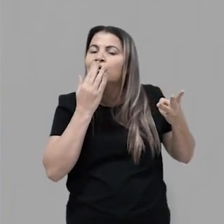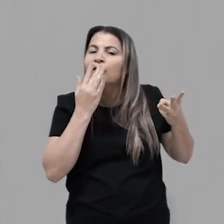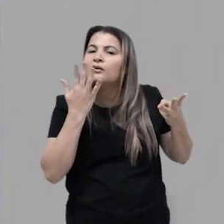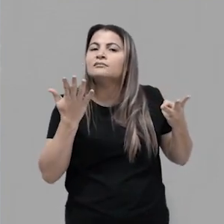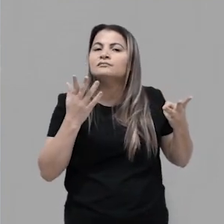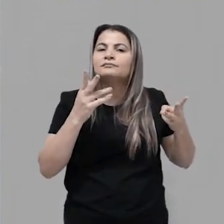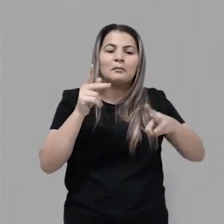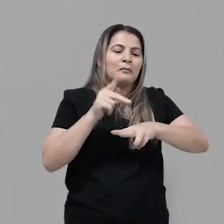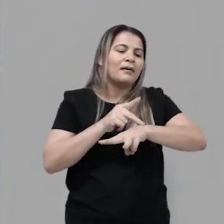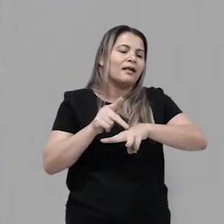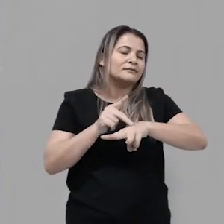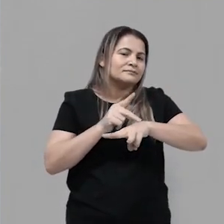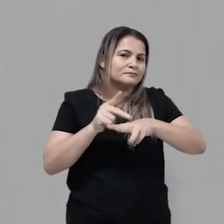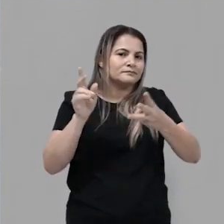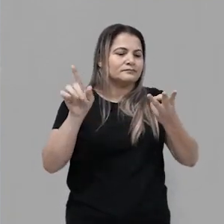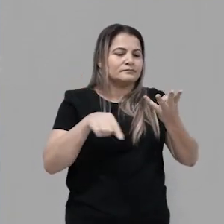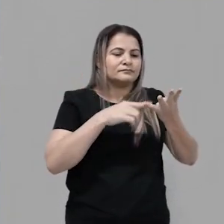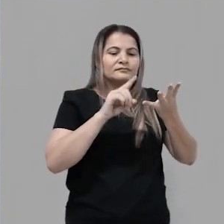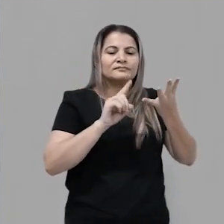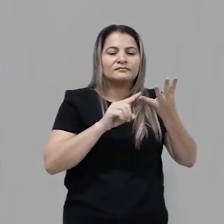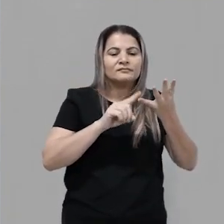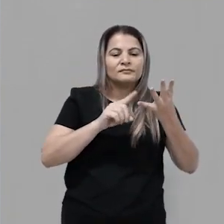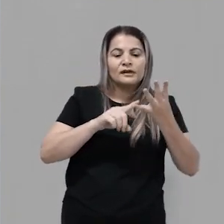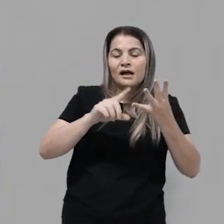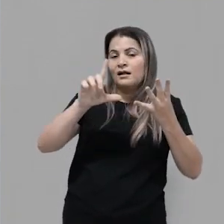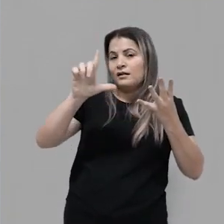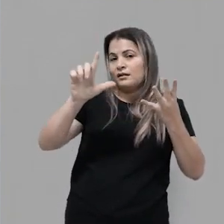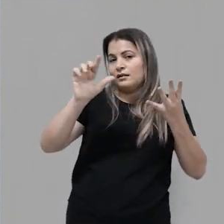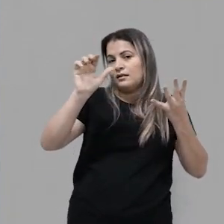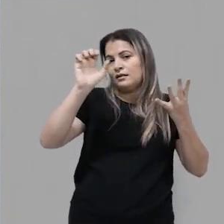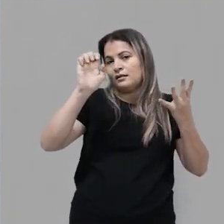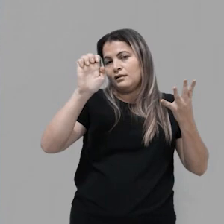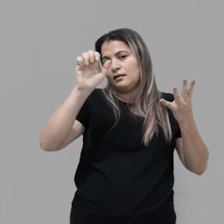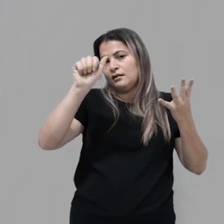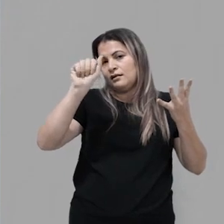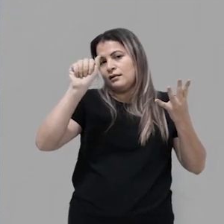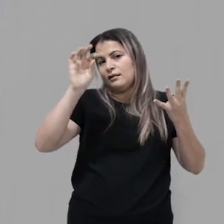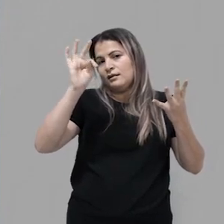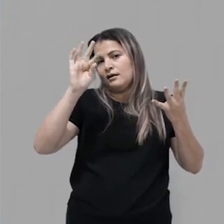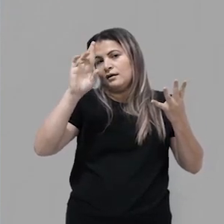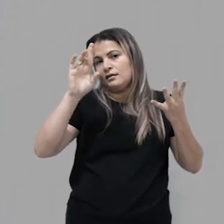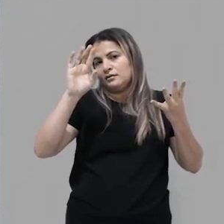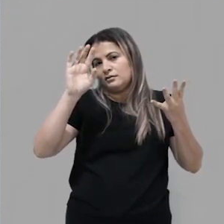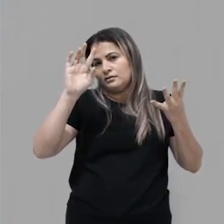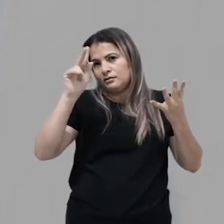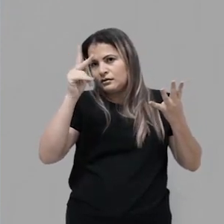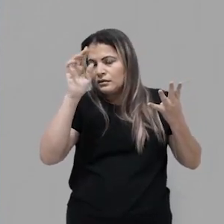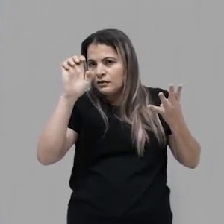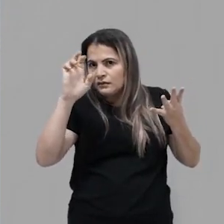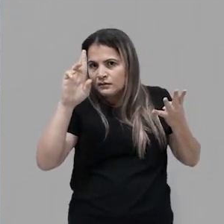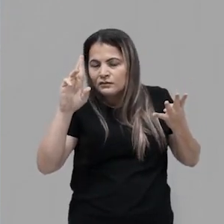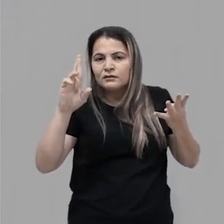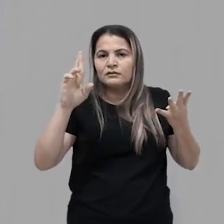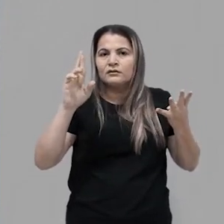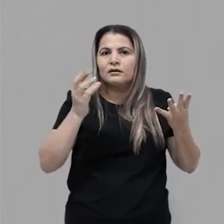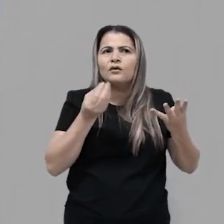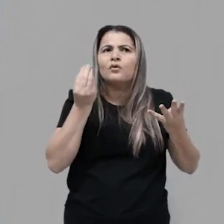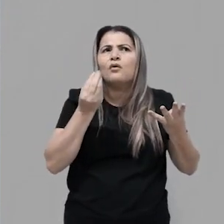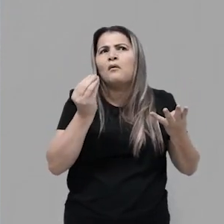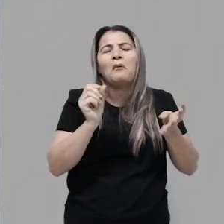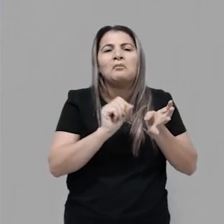cor. Leather é o material. Do que essa maleta é feita? Tá? Professora, e se eu